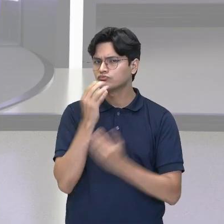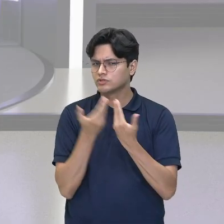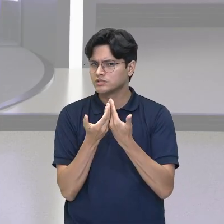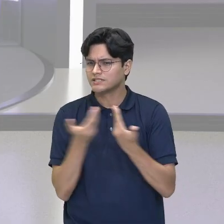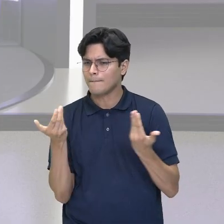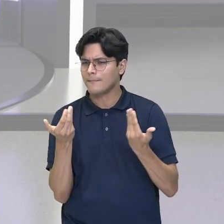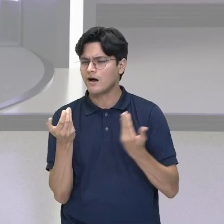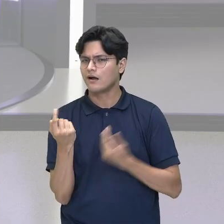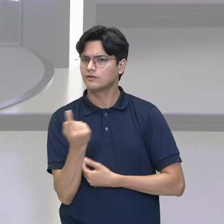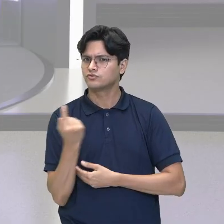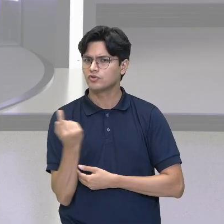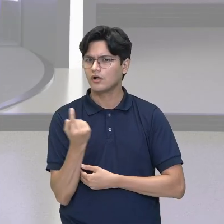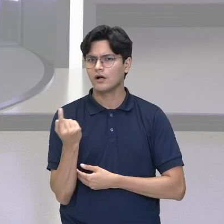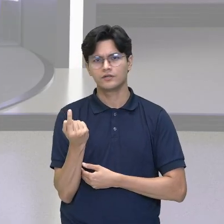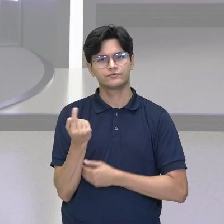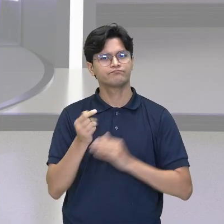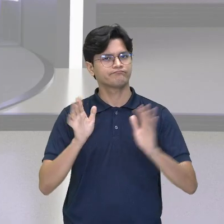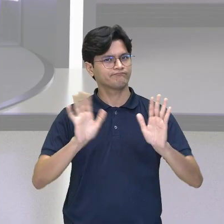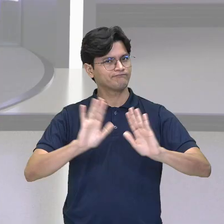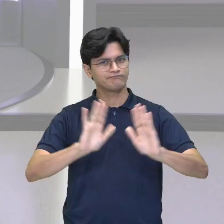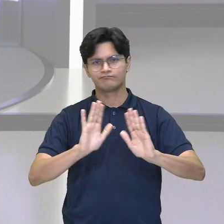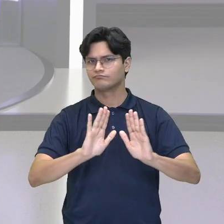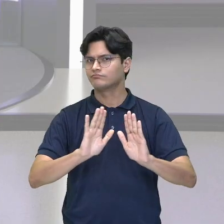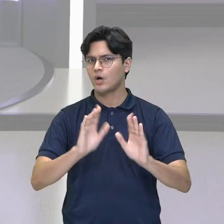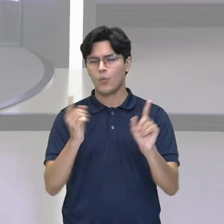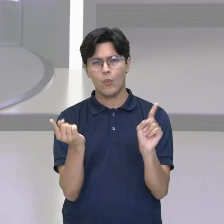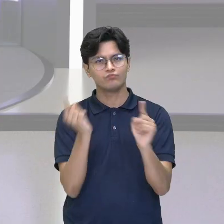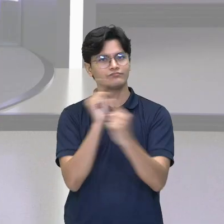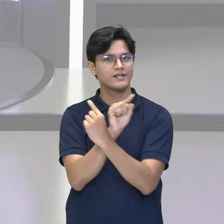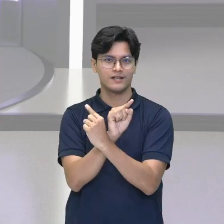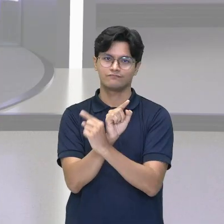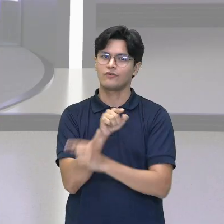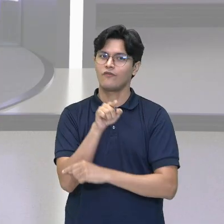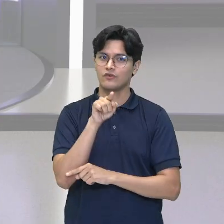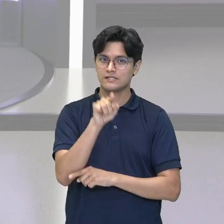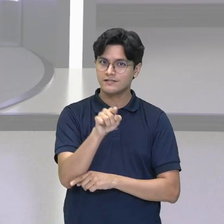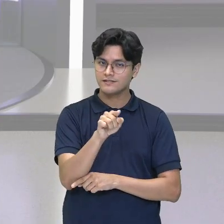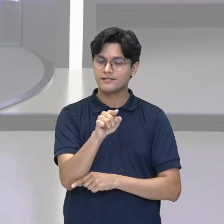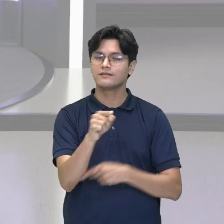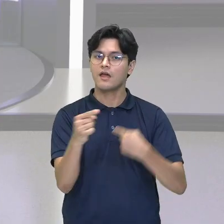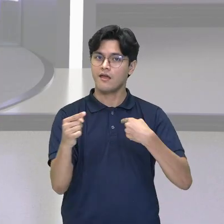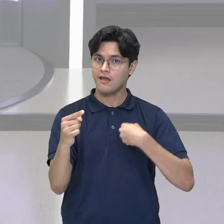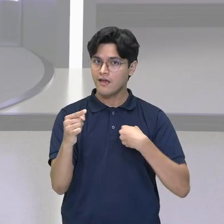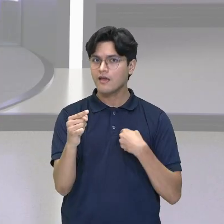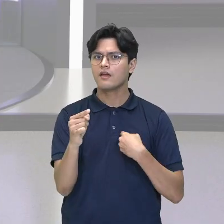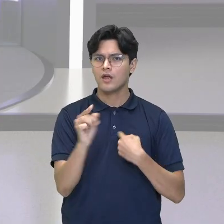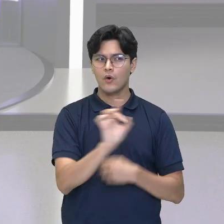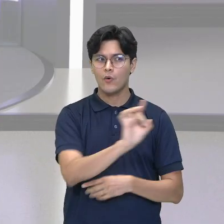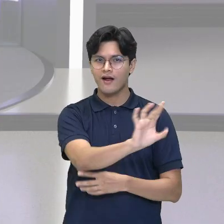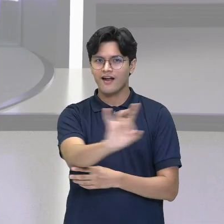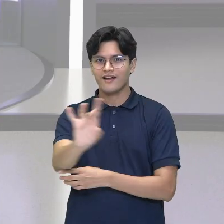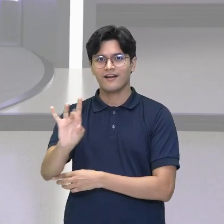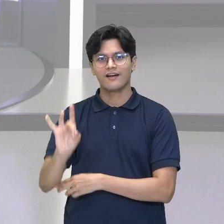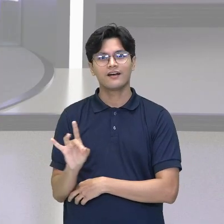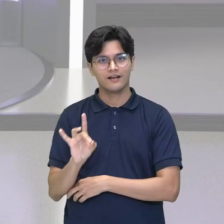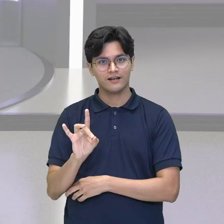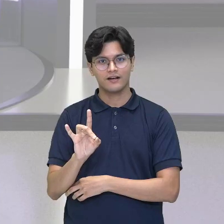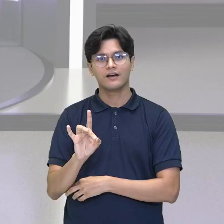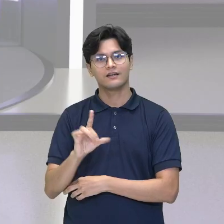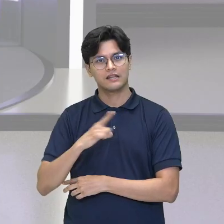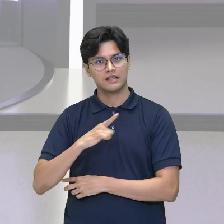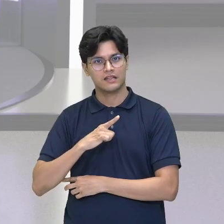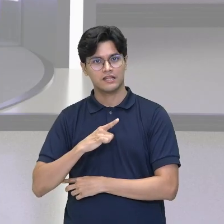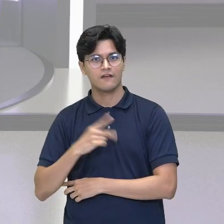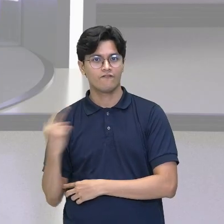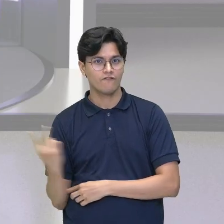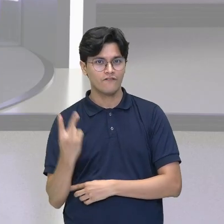ocorre de maneira sozinha, mas muito pelo contrário, você, eu, cada um de nós construímos valores